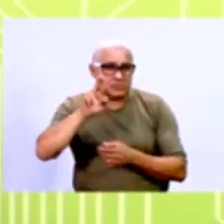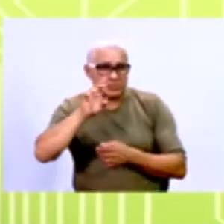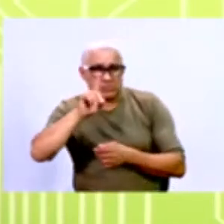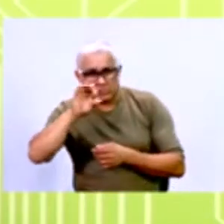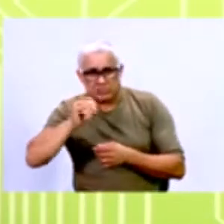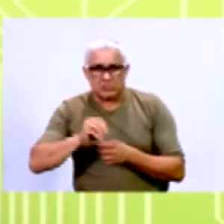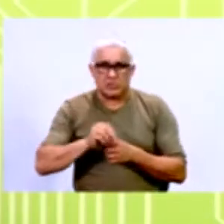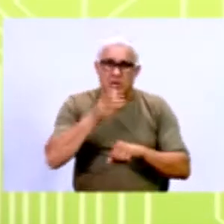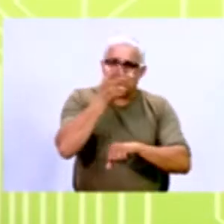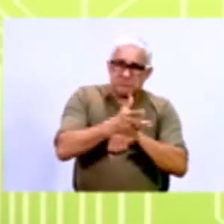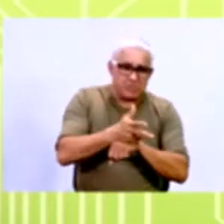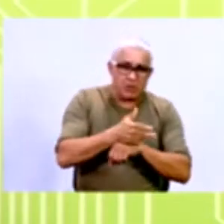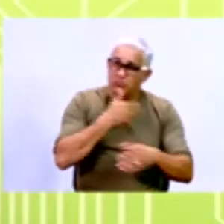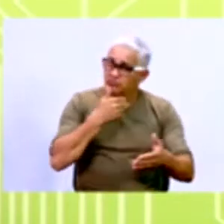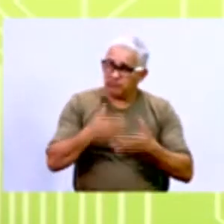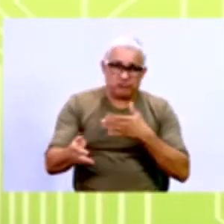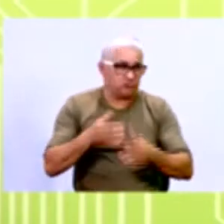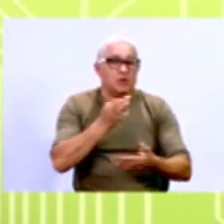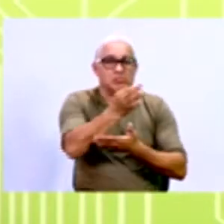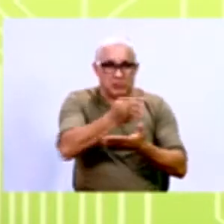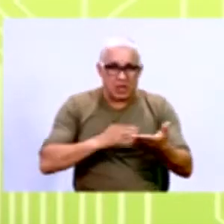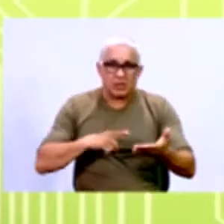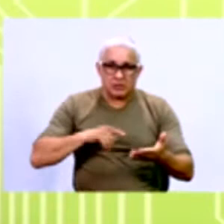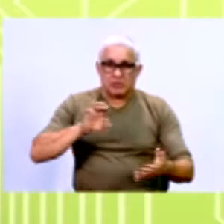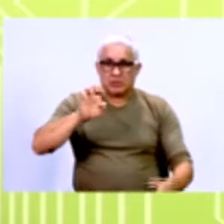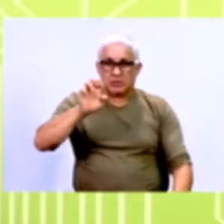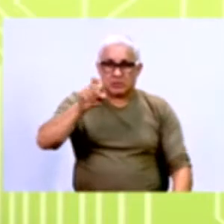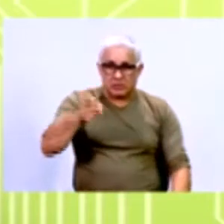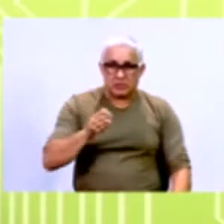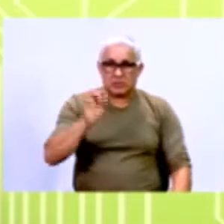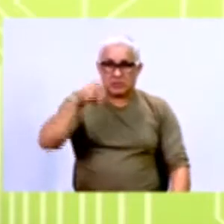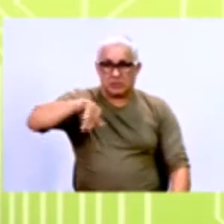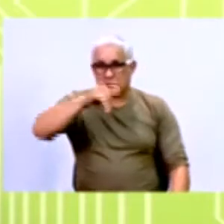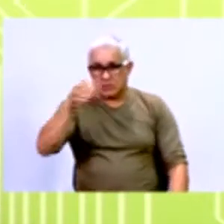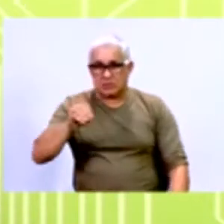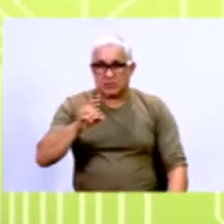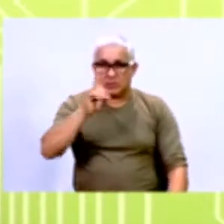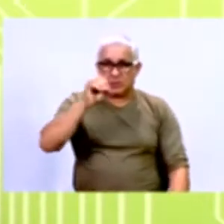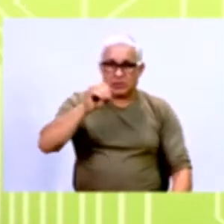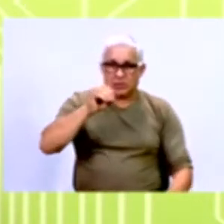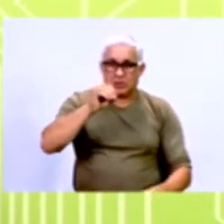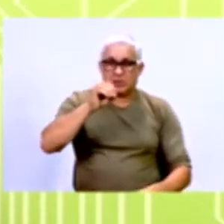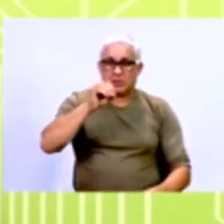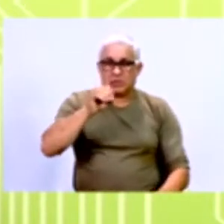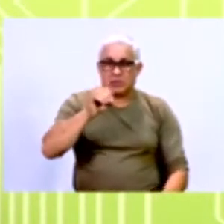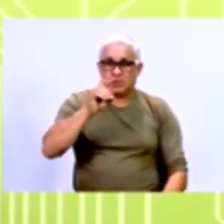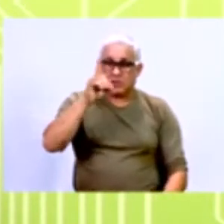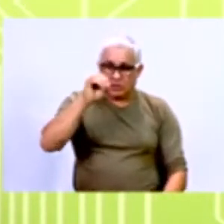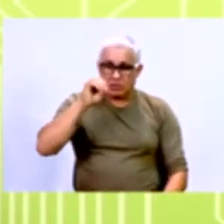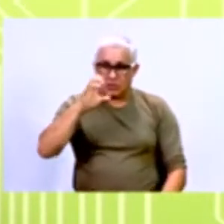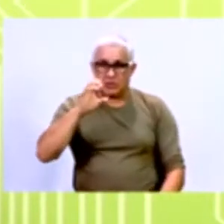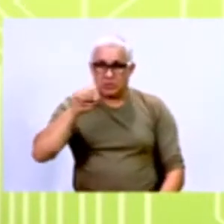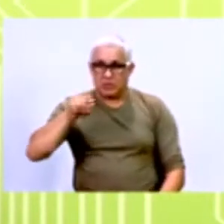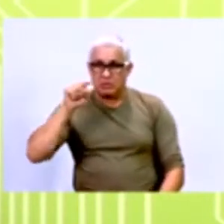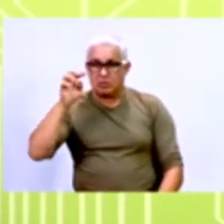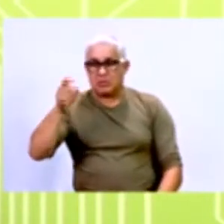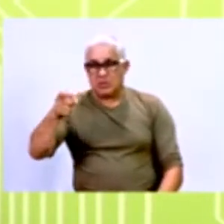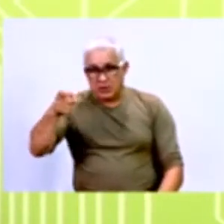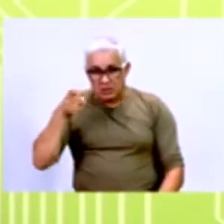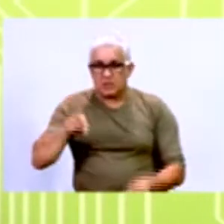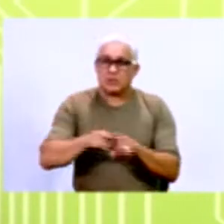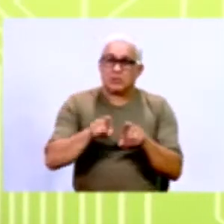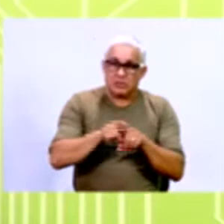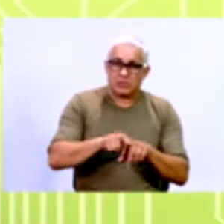de vídeo, mas um arquivo texto tem uma extensão docx, um arquivo planilha tem uma extensão xlsx.